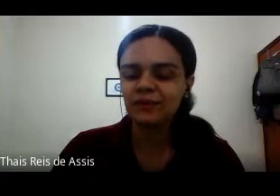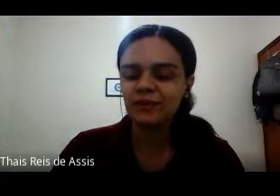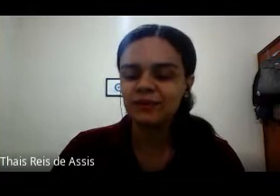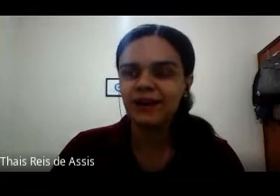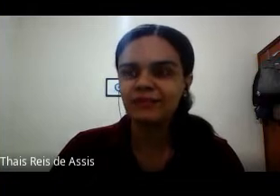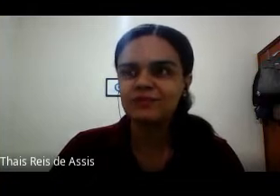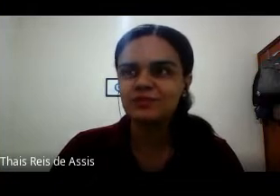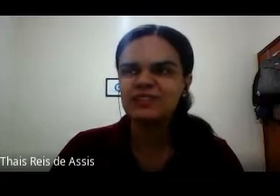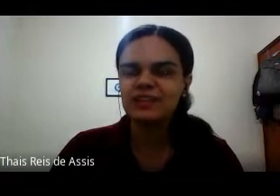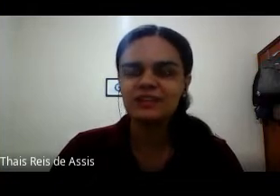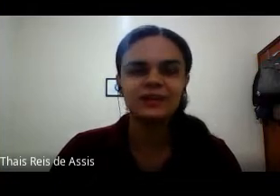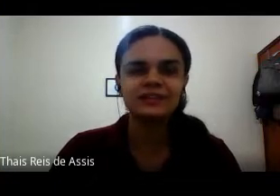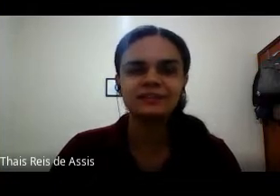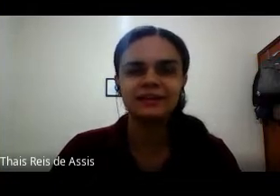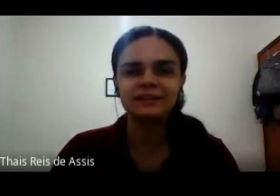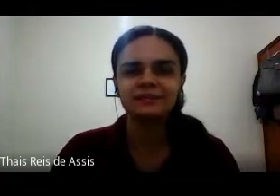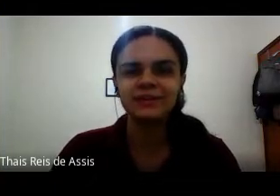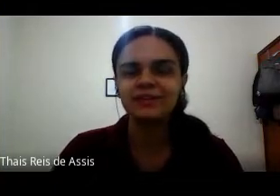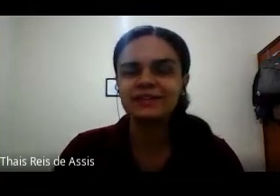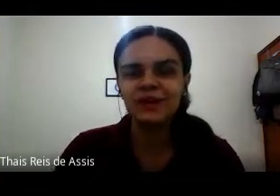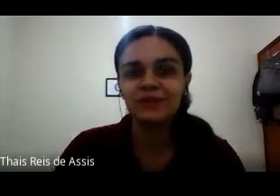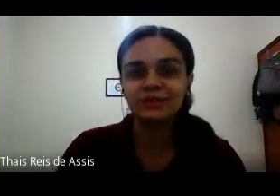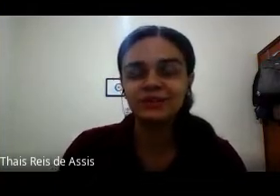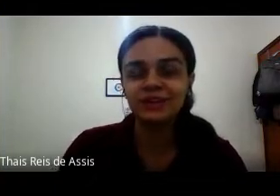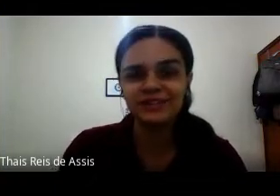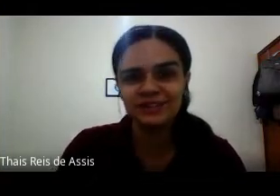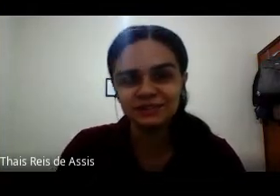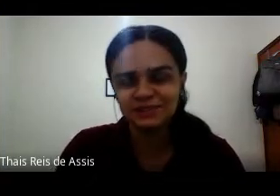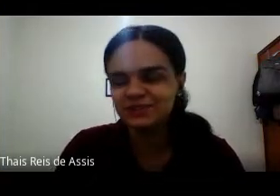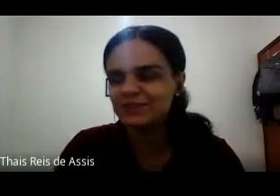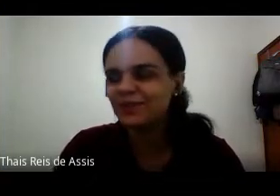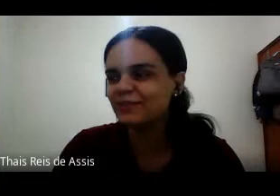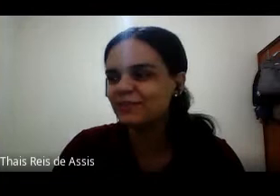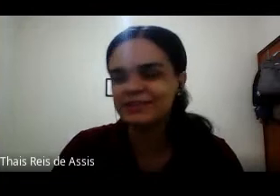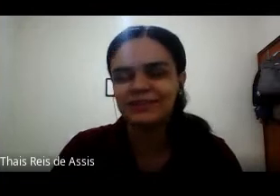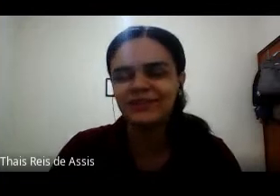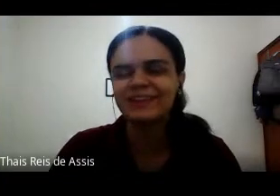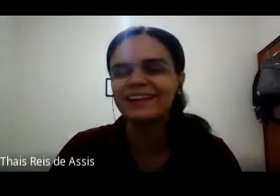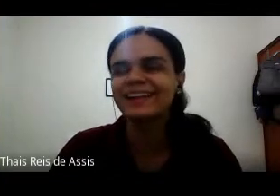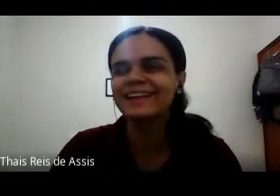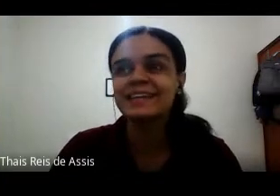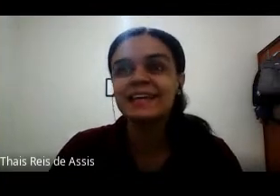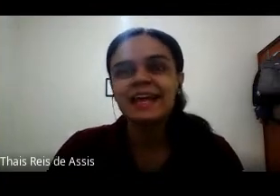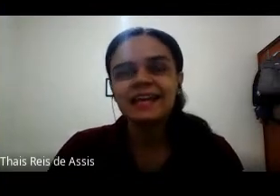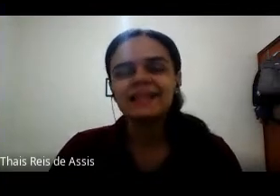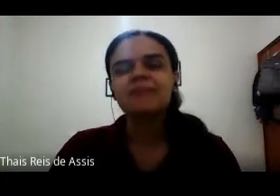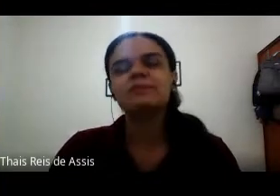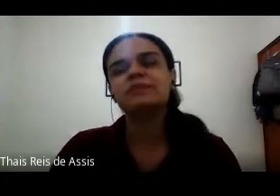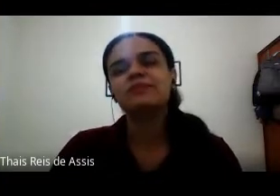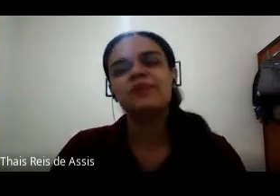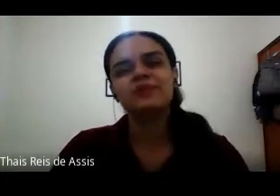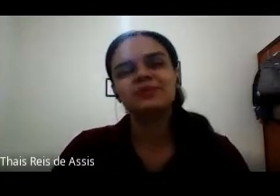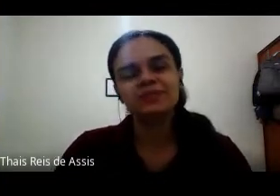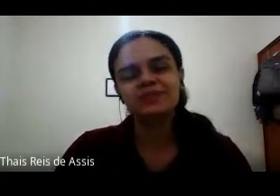porque eu acordava, tipo, 6 horas da manhã para conversar com o vendedor da China do meu vestido de noiva. Conversava com ele em inglês e ele ia me